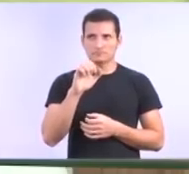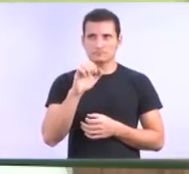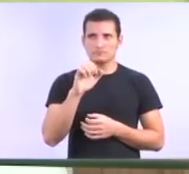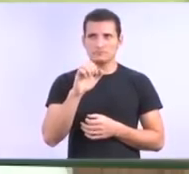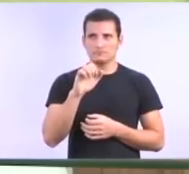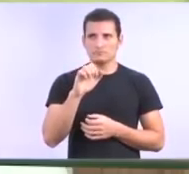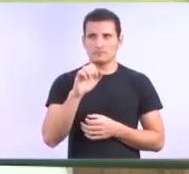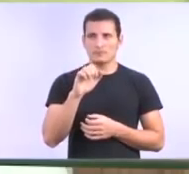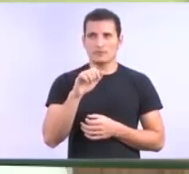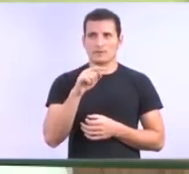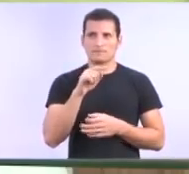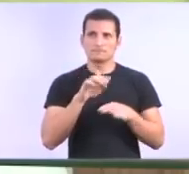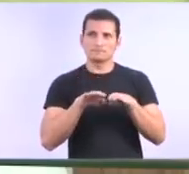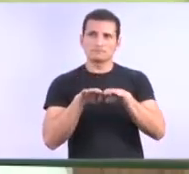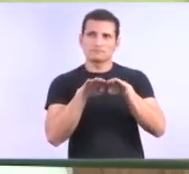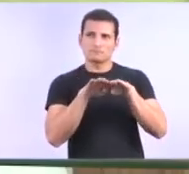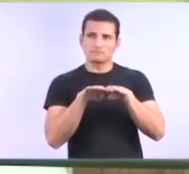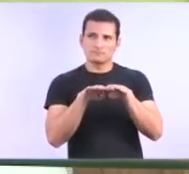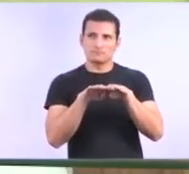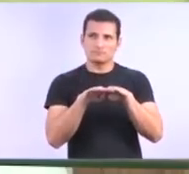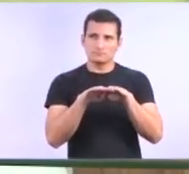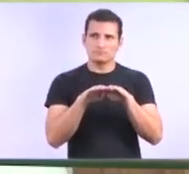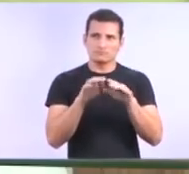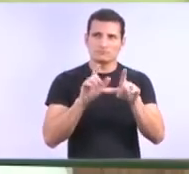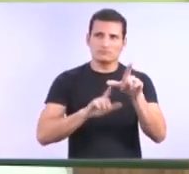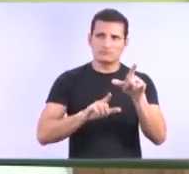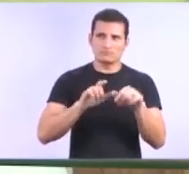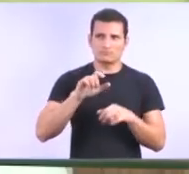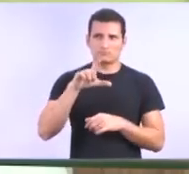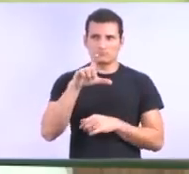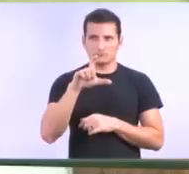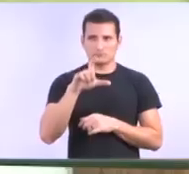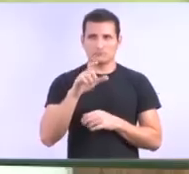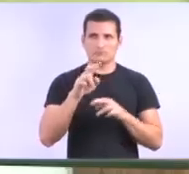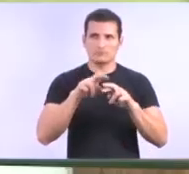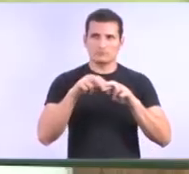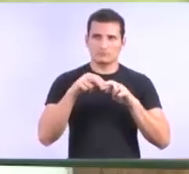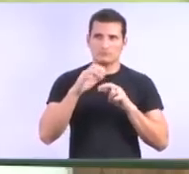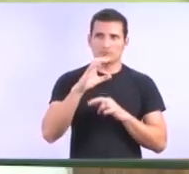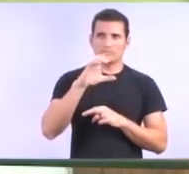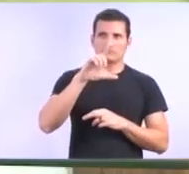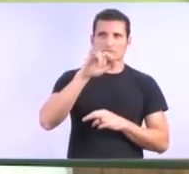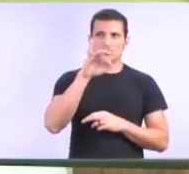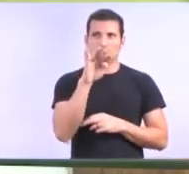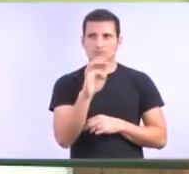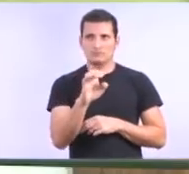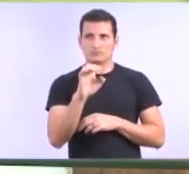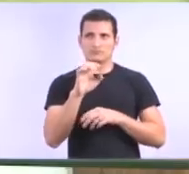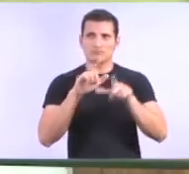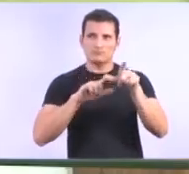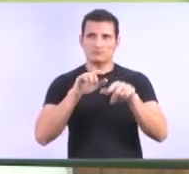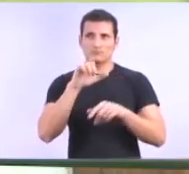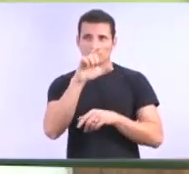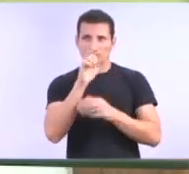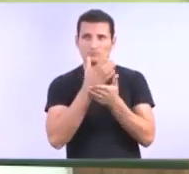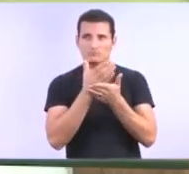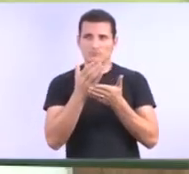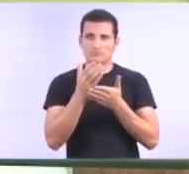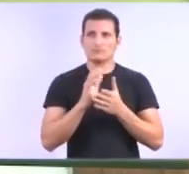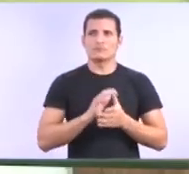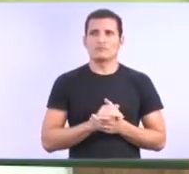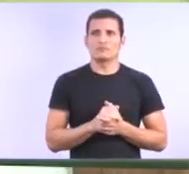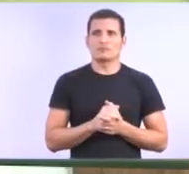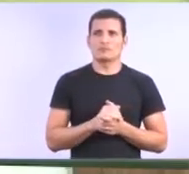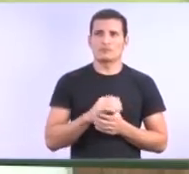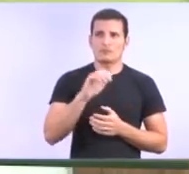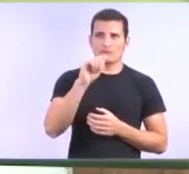define-se por padrão utilizar a inicial maiúscula. Então, por isso que cliente iniciou com maiúsculo. Os atributos,